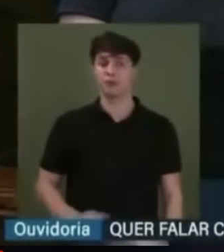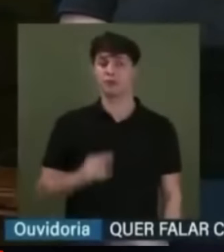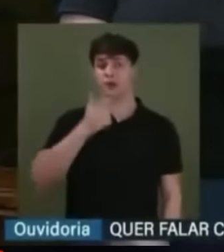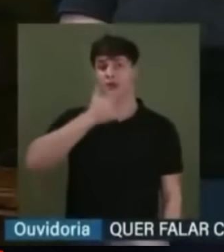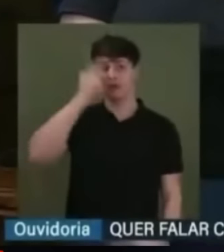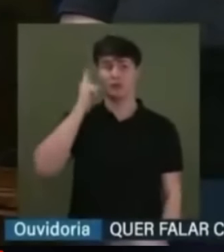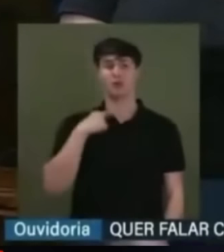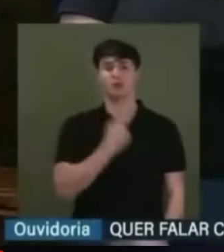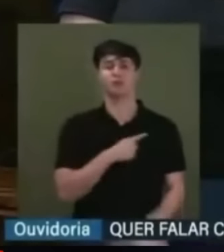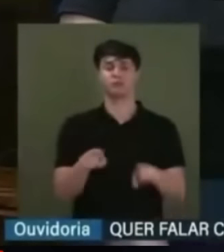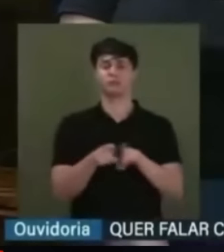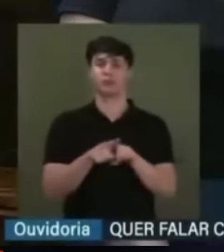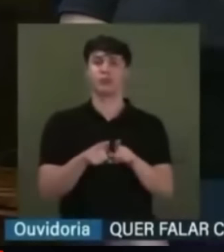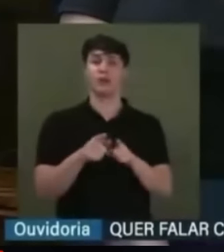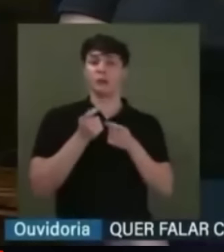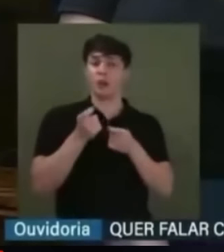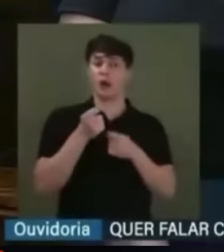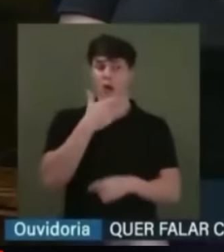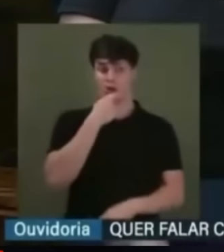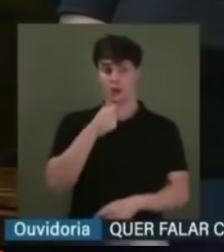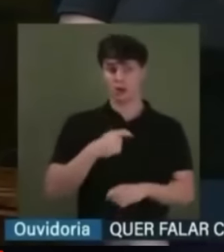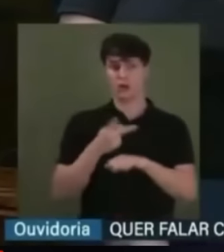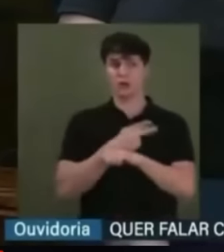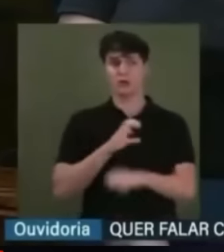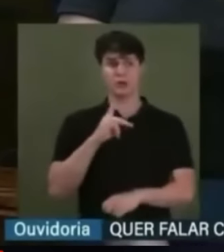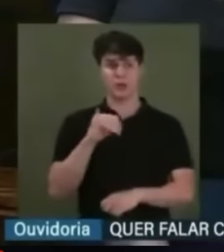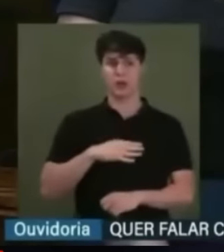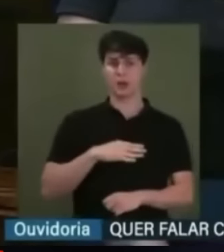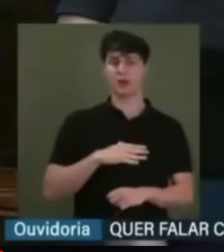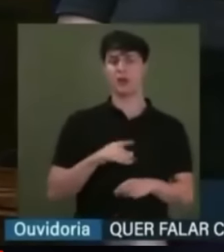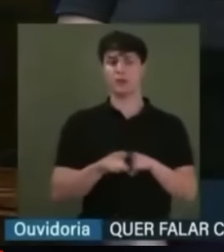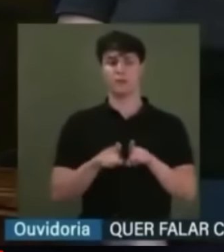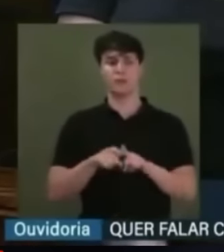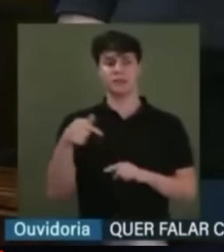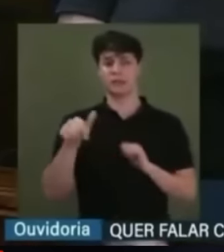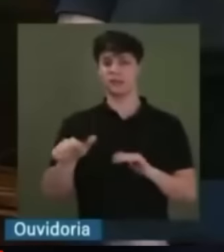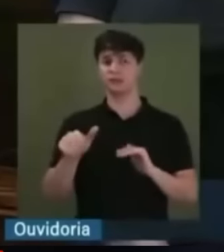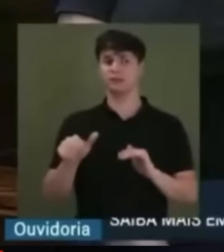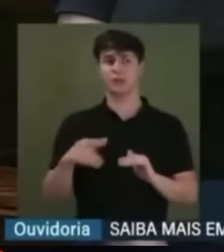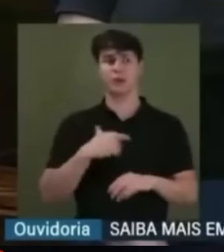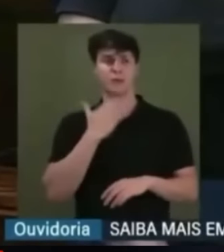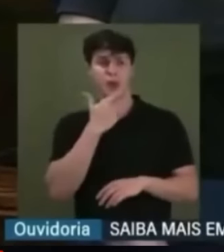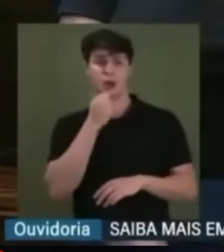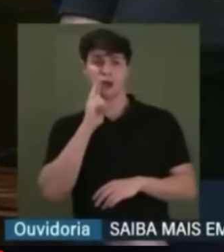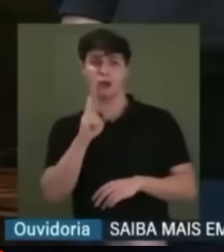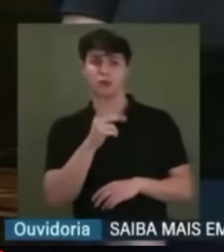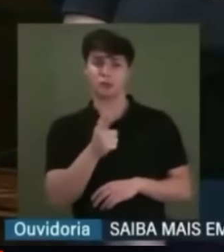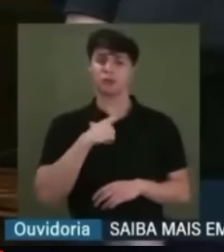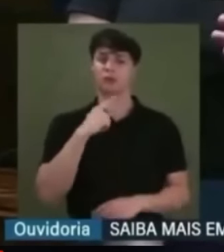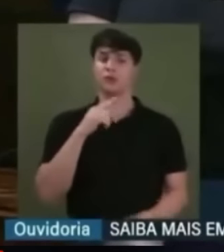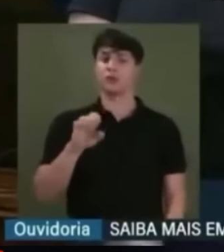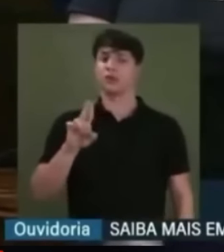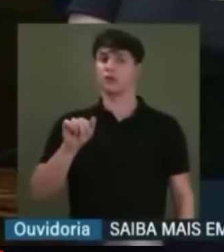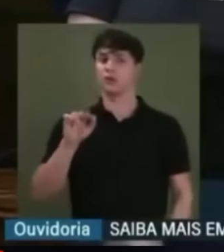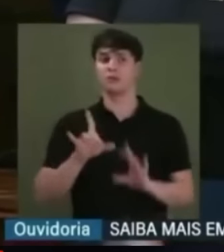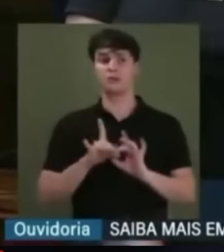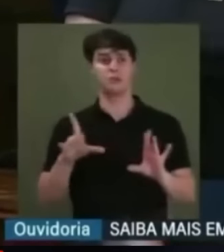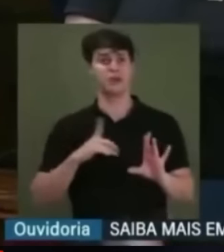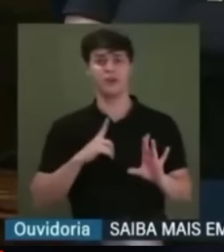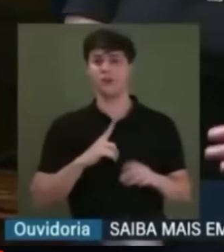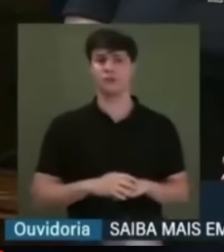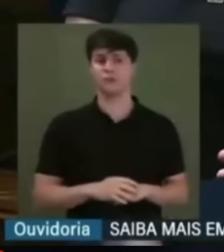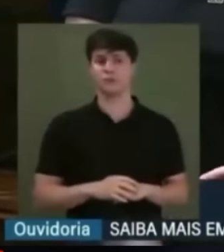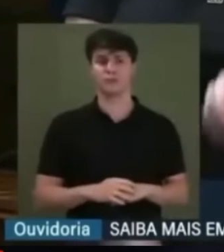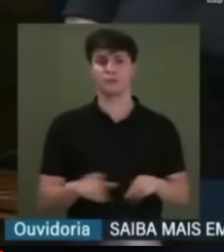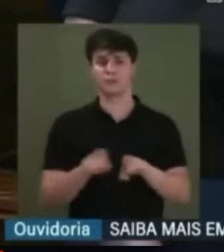como nós, deputados, estamos tratando com o deputado Arthur Lira, a CPI do abuso de autoridade e o chamado para o 7 de setembro. E eu queria fazer um apelo à Vossa Excelência, senador Eduardo Girão, que permitisse que os deputados falassem,